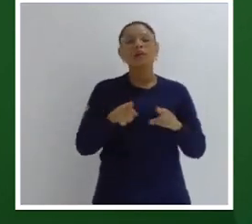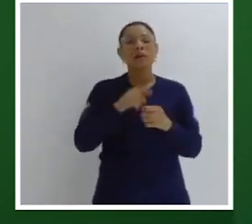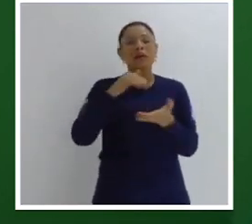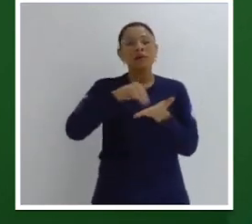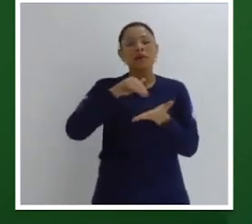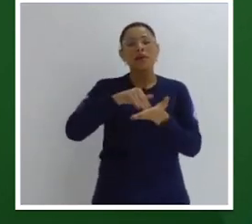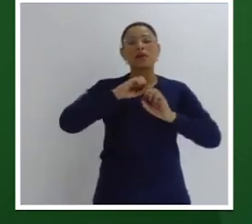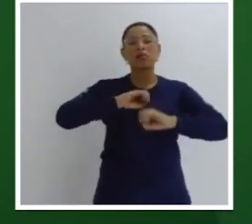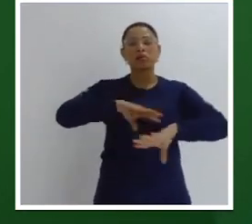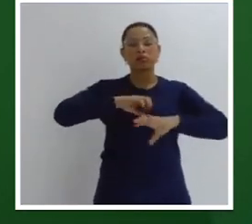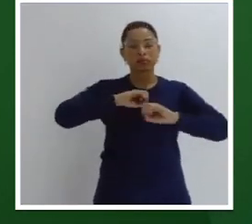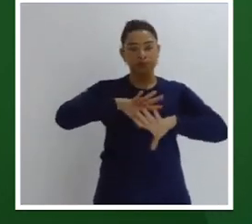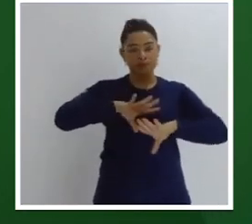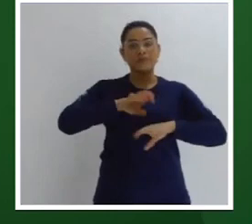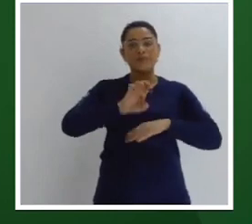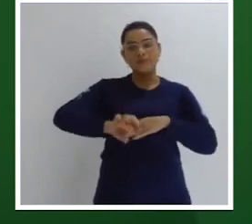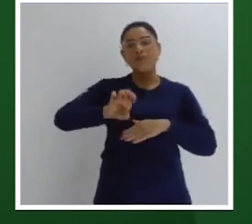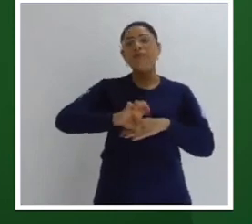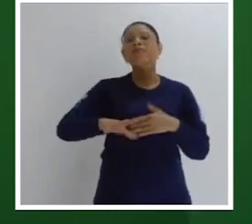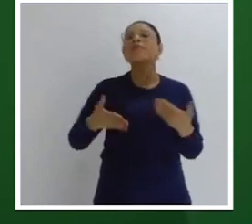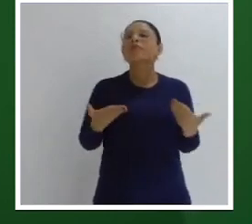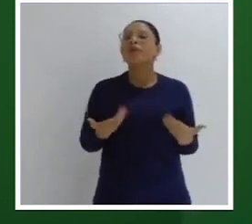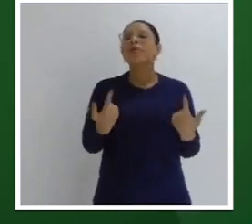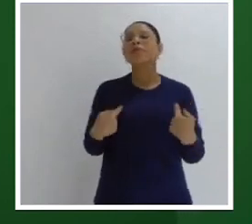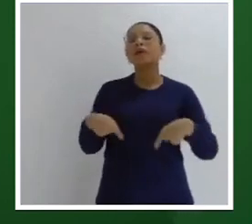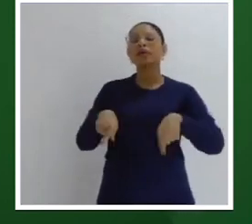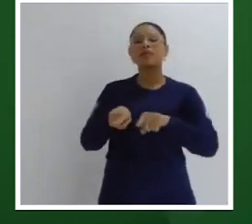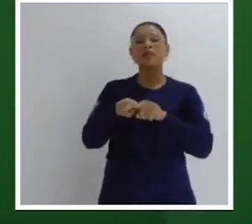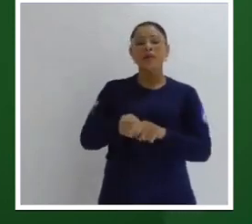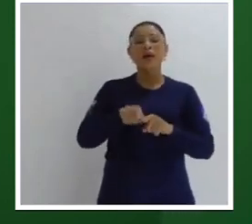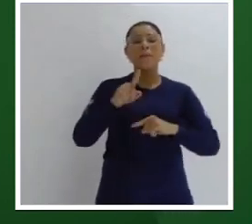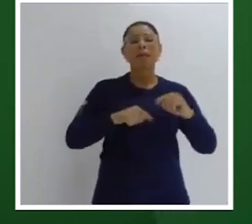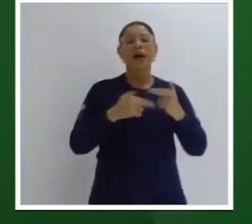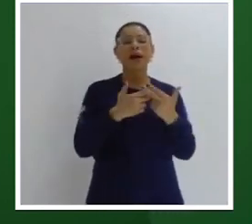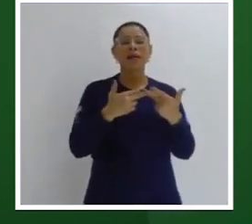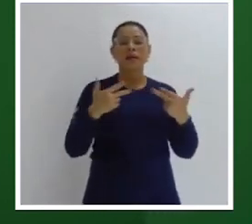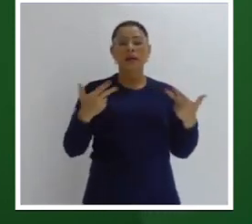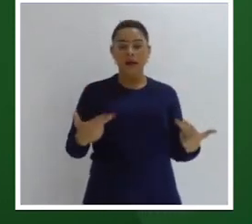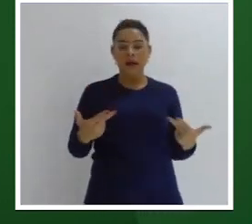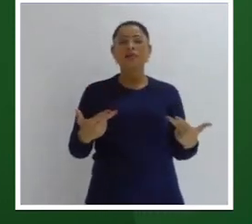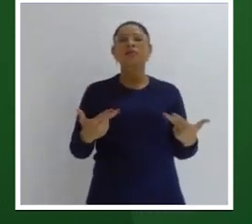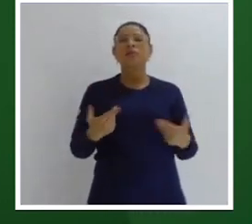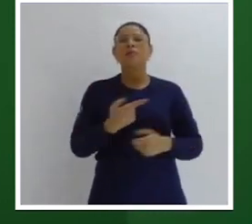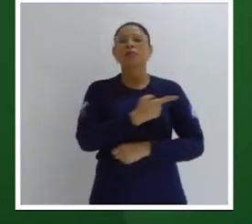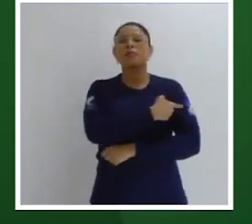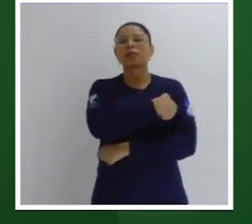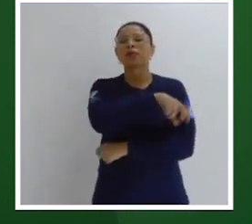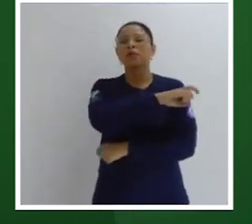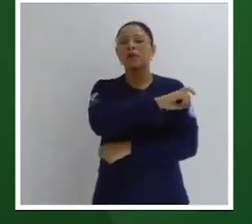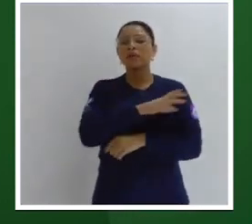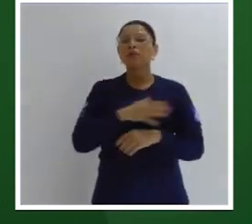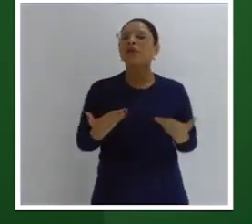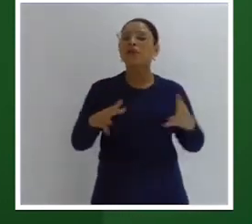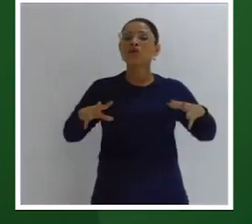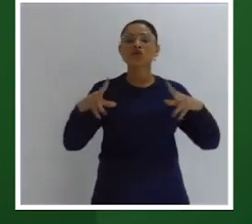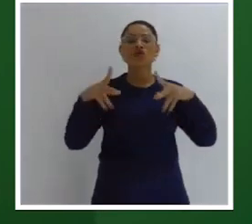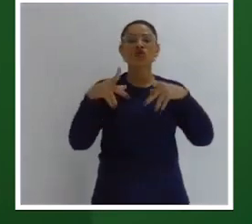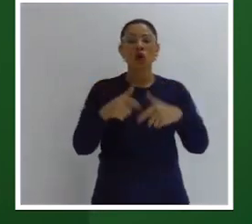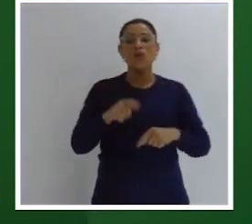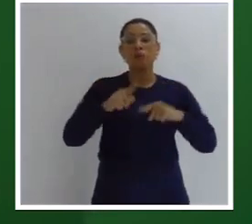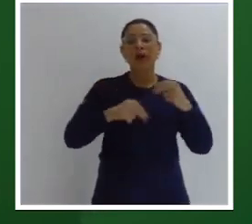Estadual de Educação a parceria dos materiais para anos iniciais Então todo o material